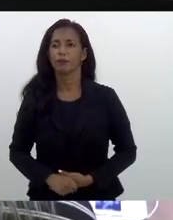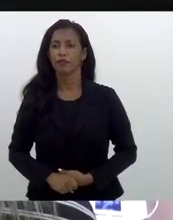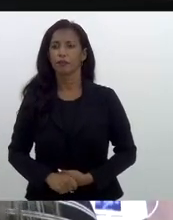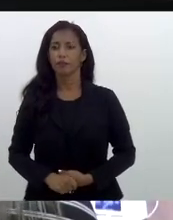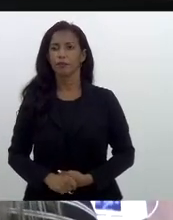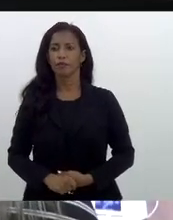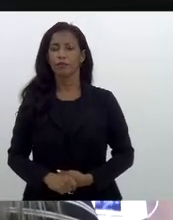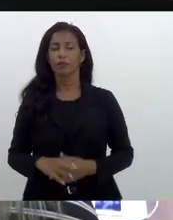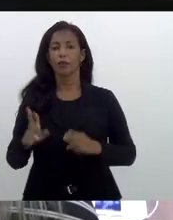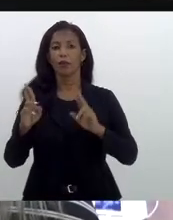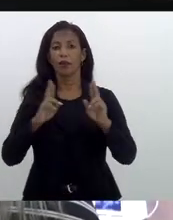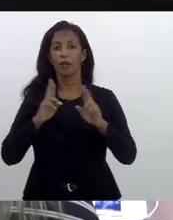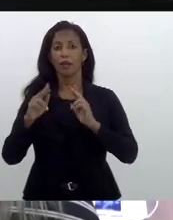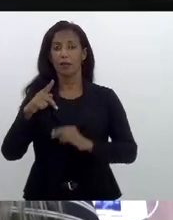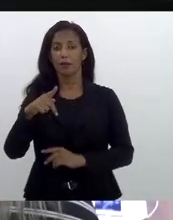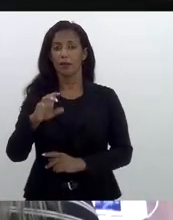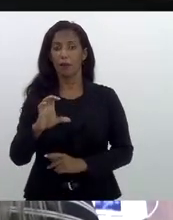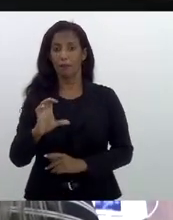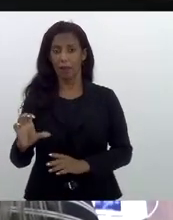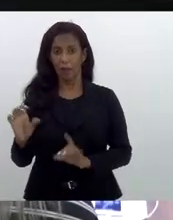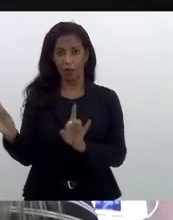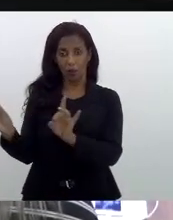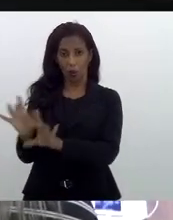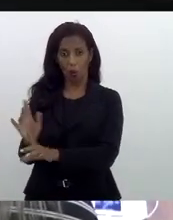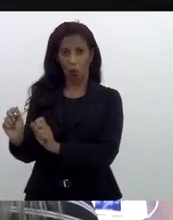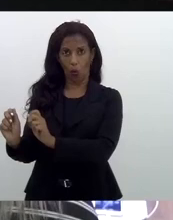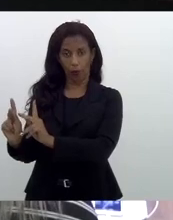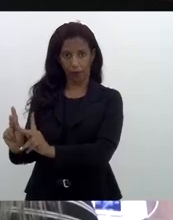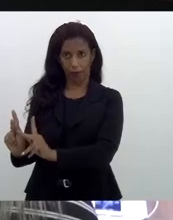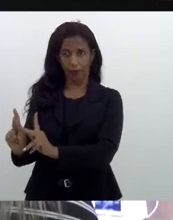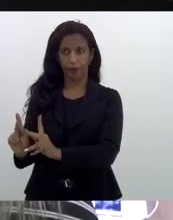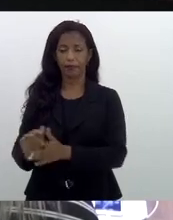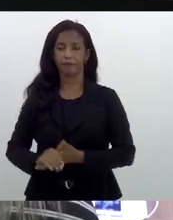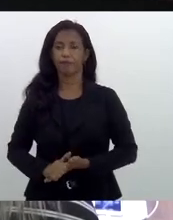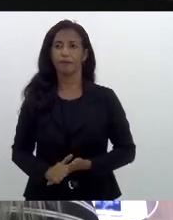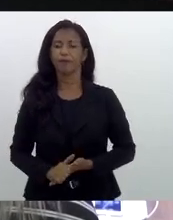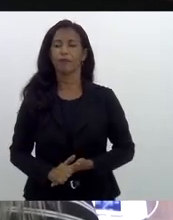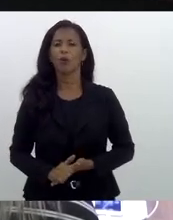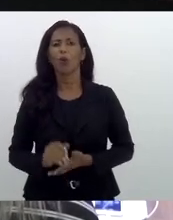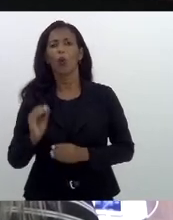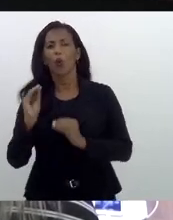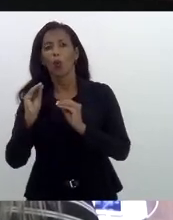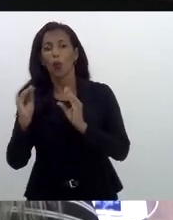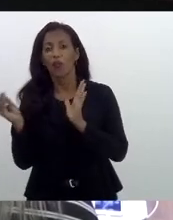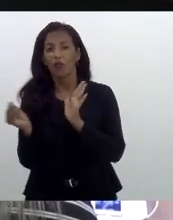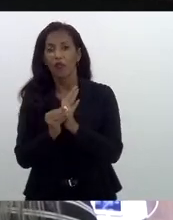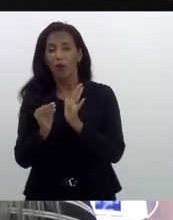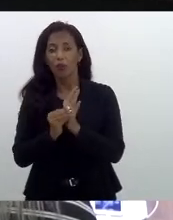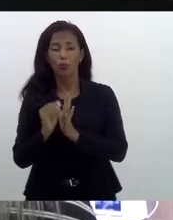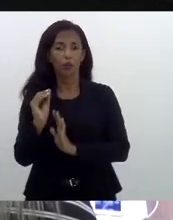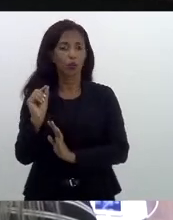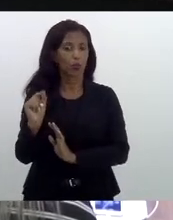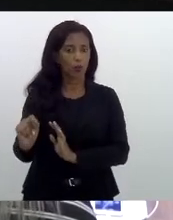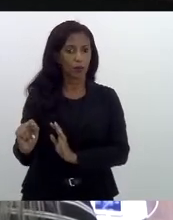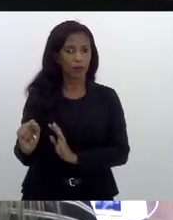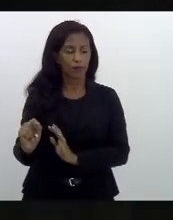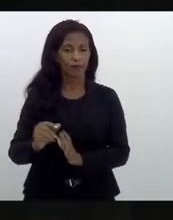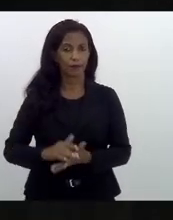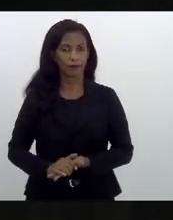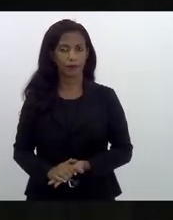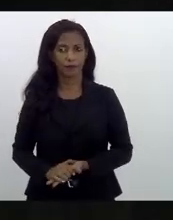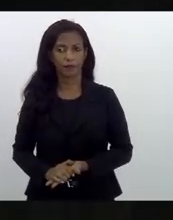então em relação a PEC superada ficou o que que ficou pendente é a questão